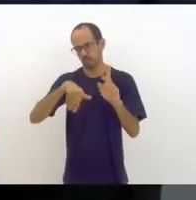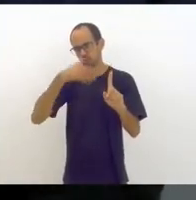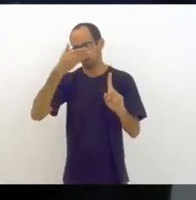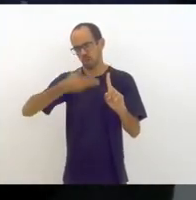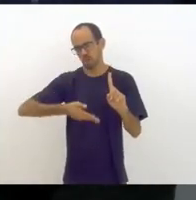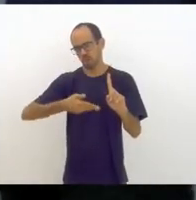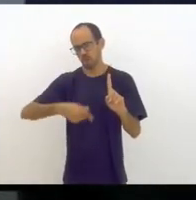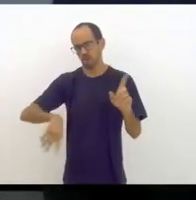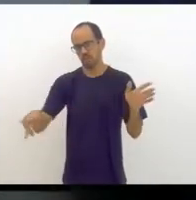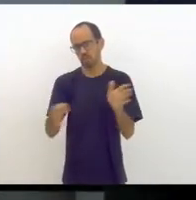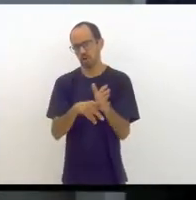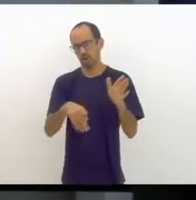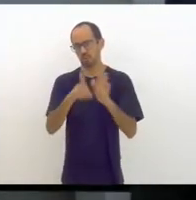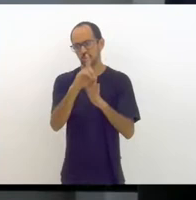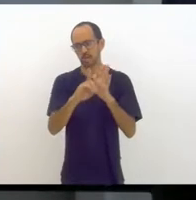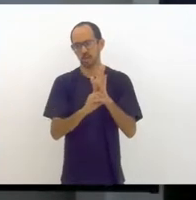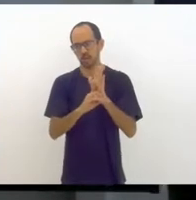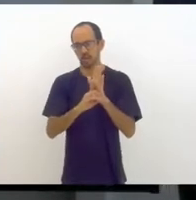decreto